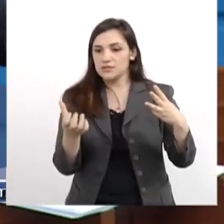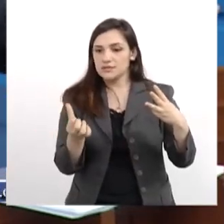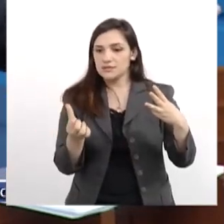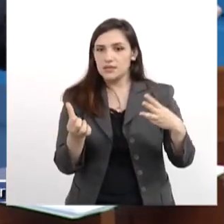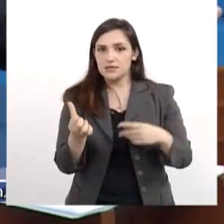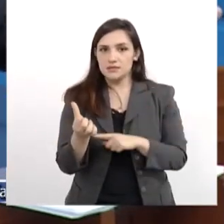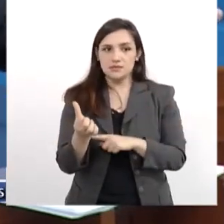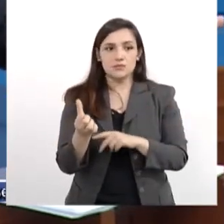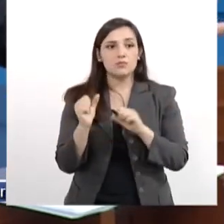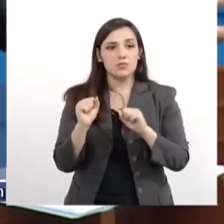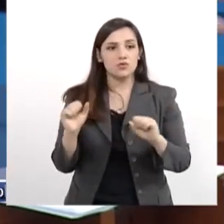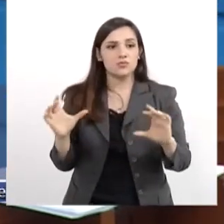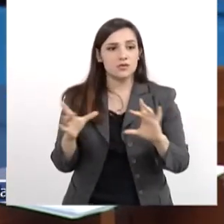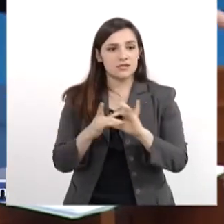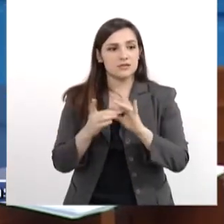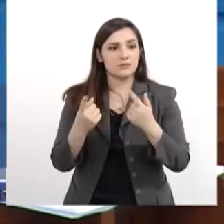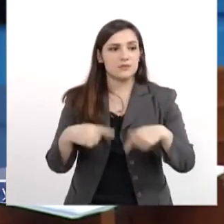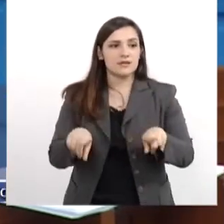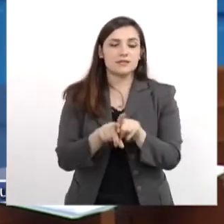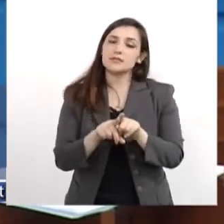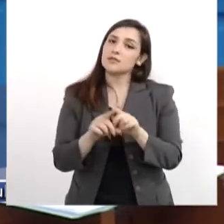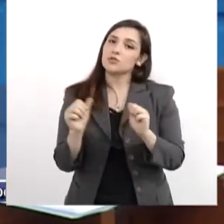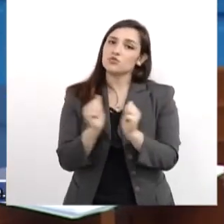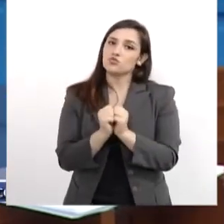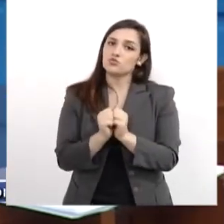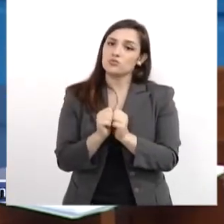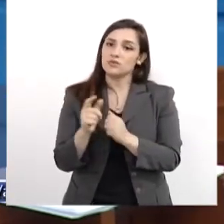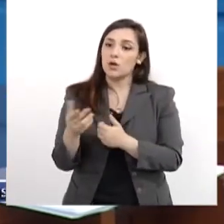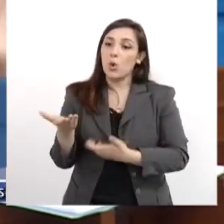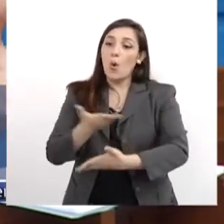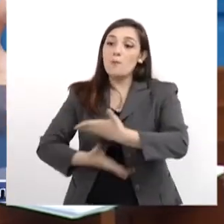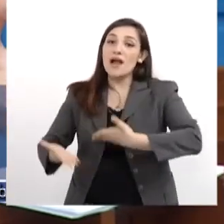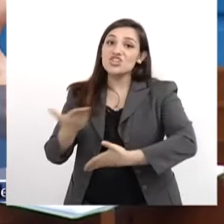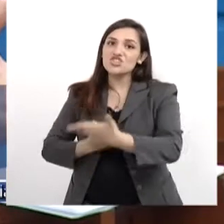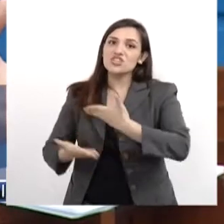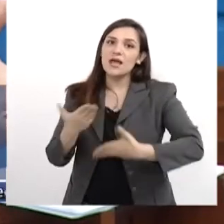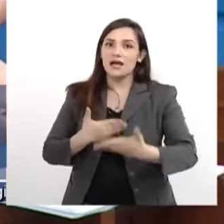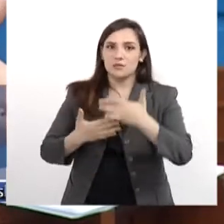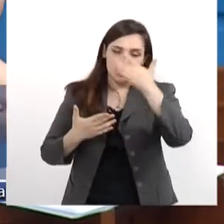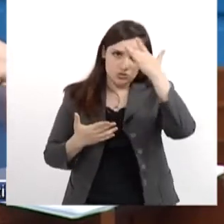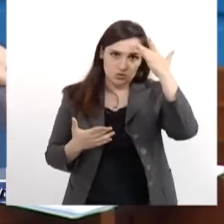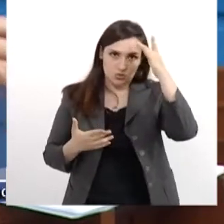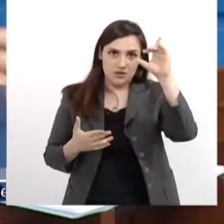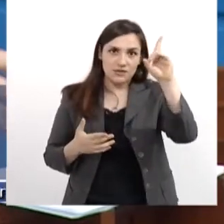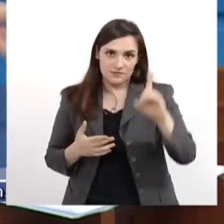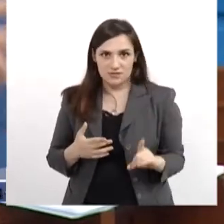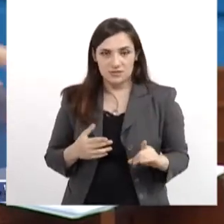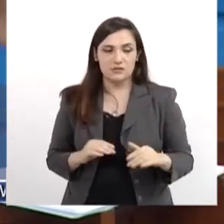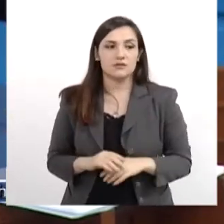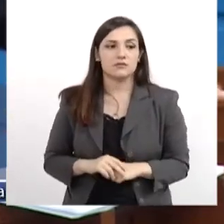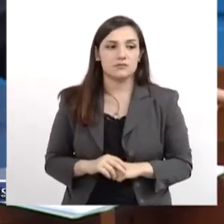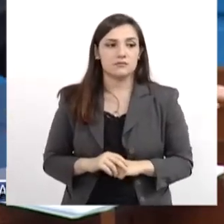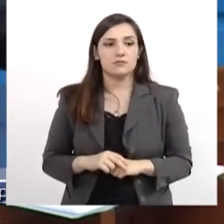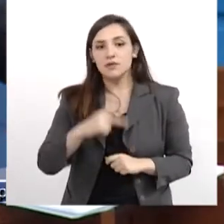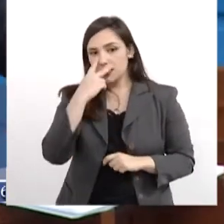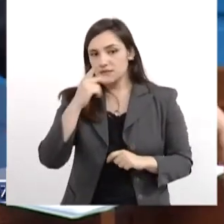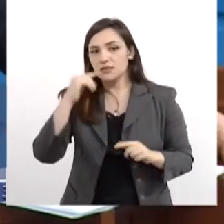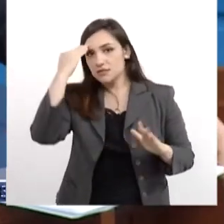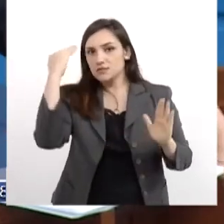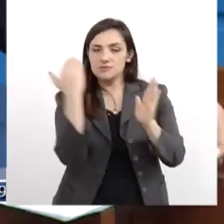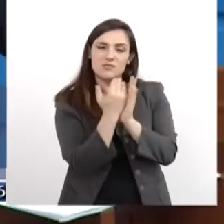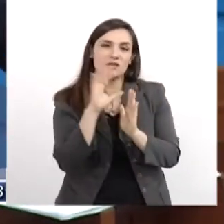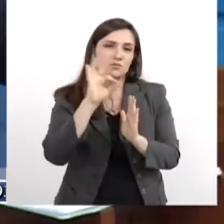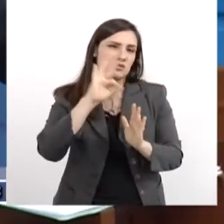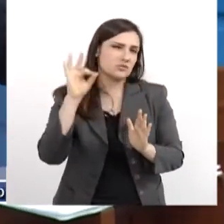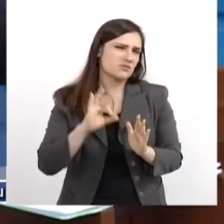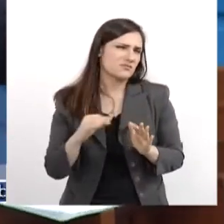contratou nenhum. E aí fica considerando como se aquela empresa também tivesse cumprido a cota.